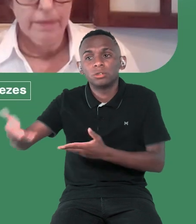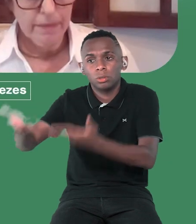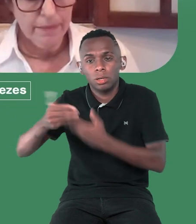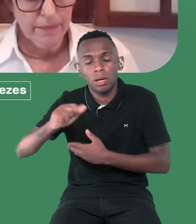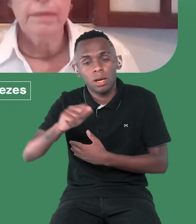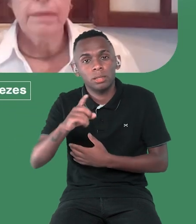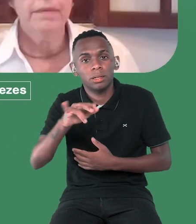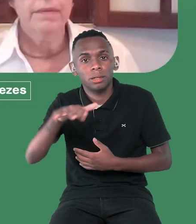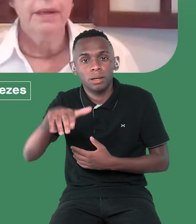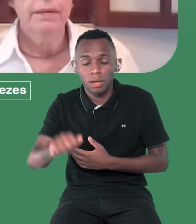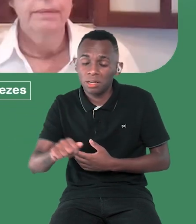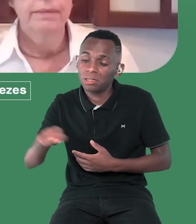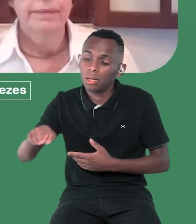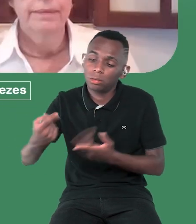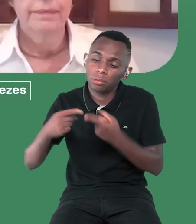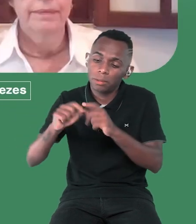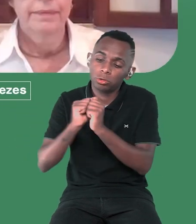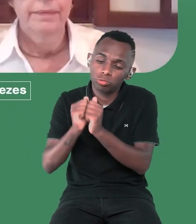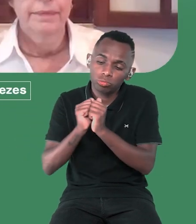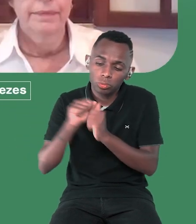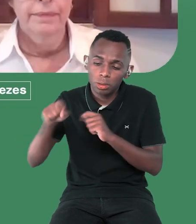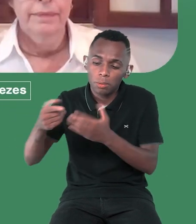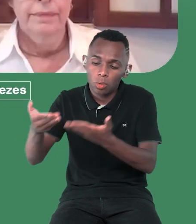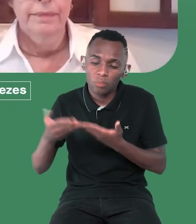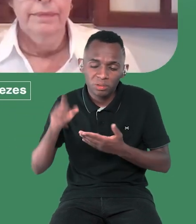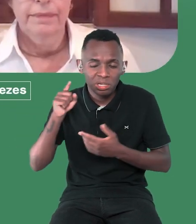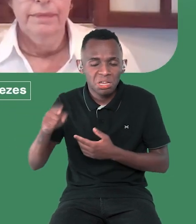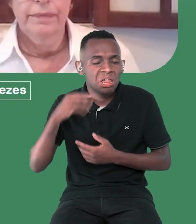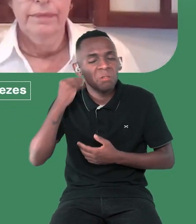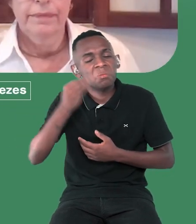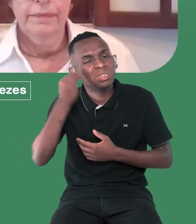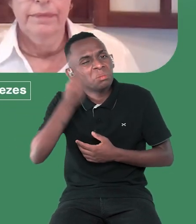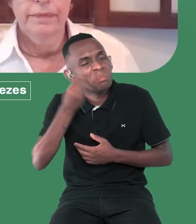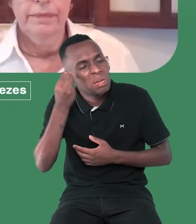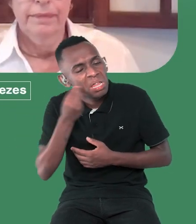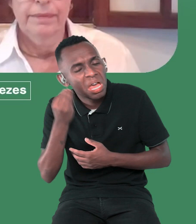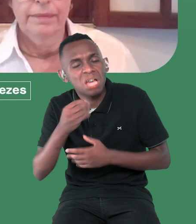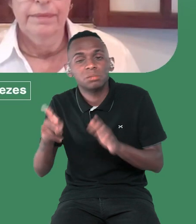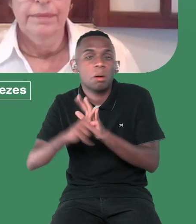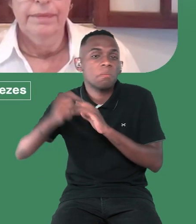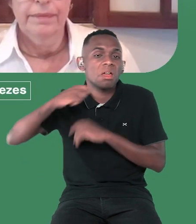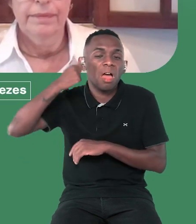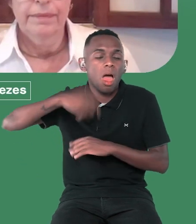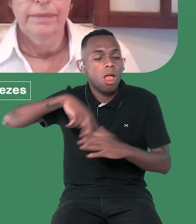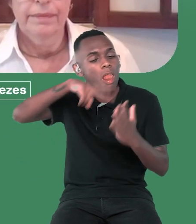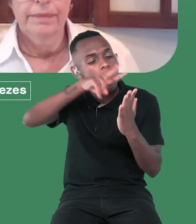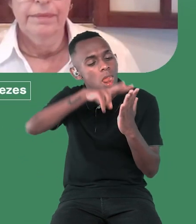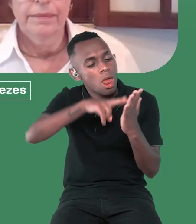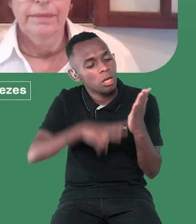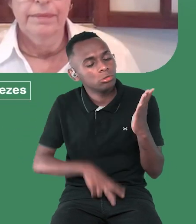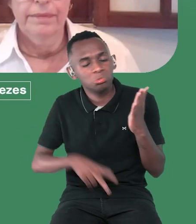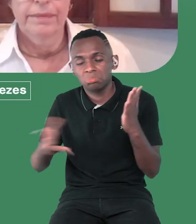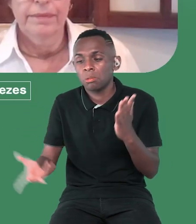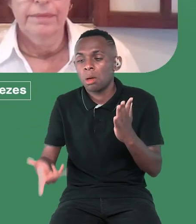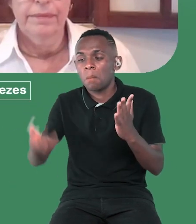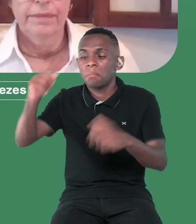uma coisa interessante, que ela vai começar com xilogravuras, né? Gustave Doré, que